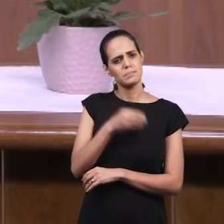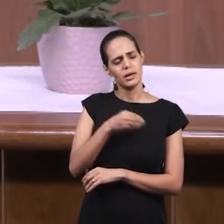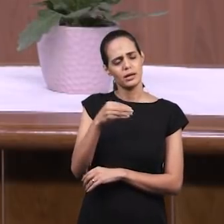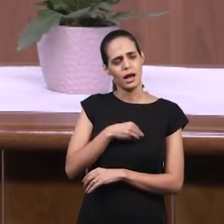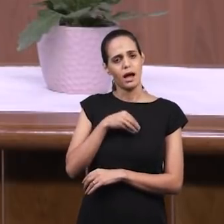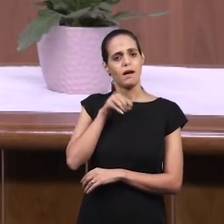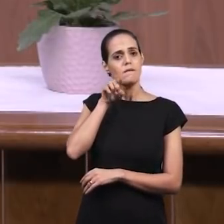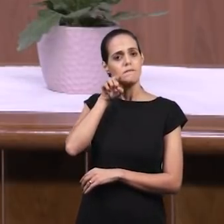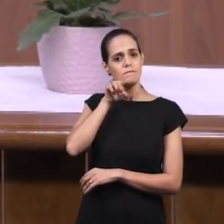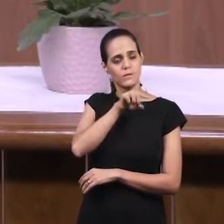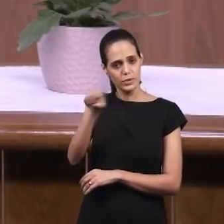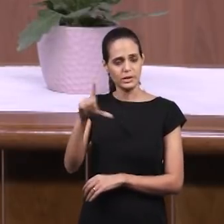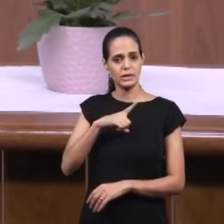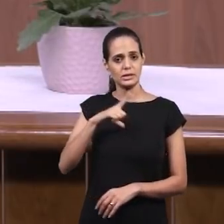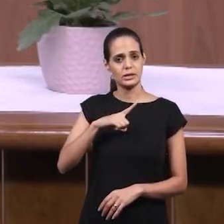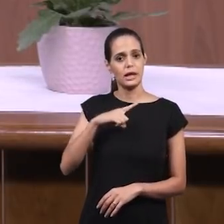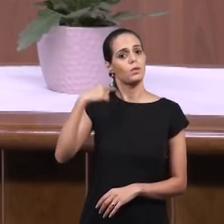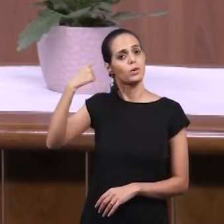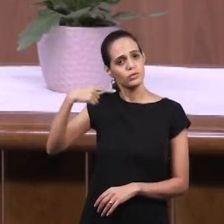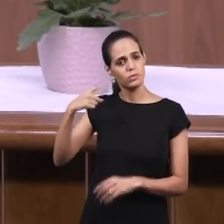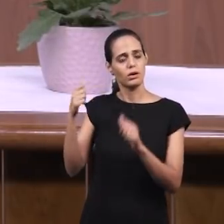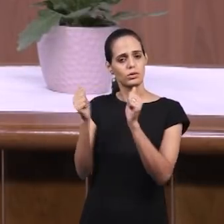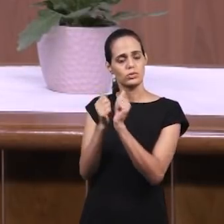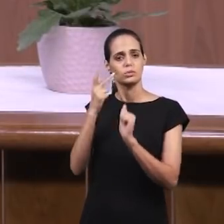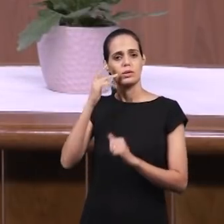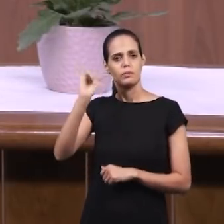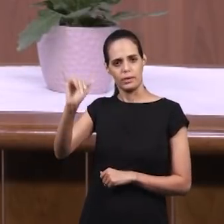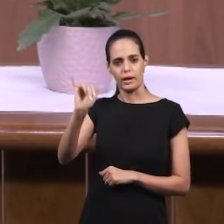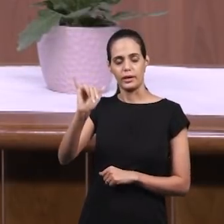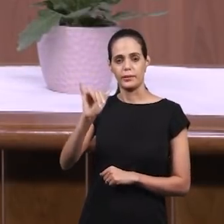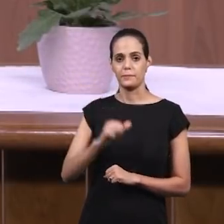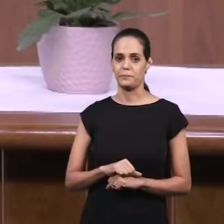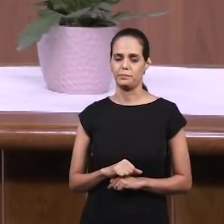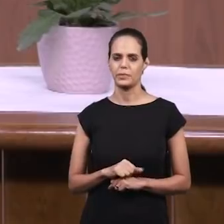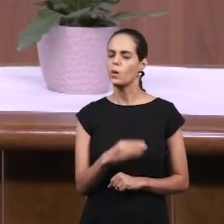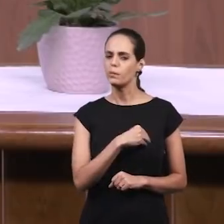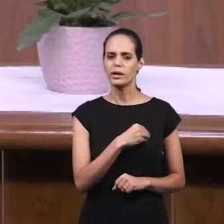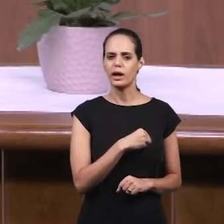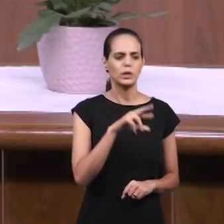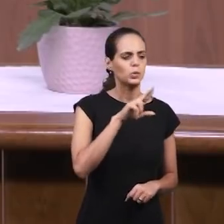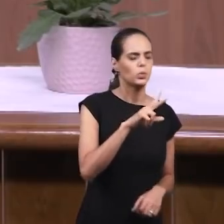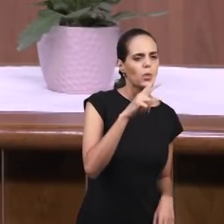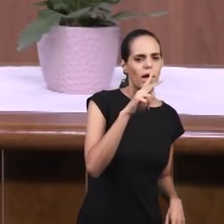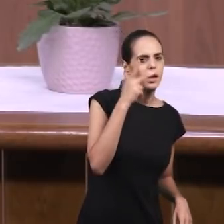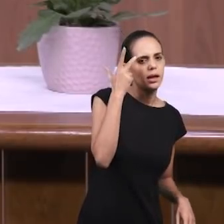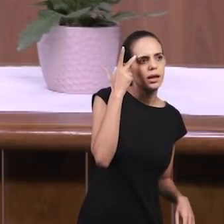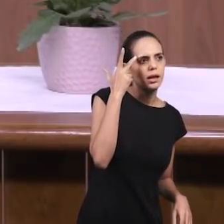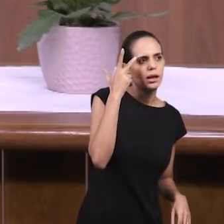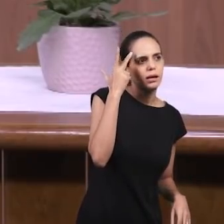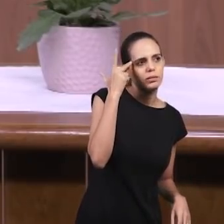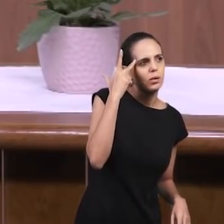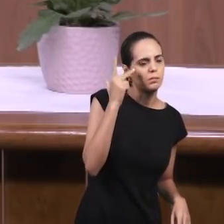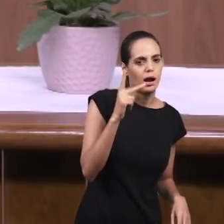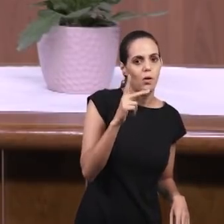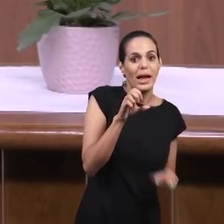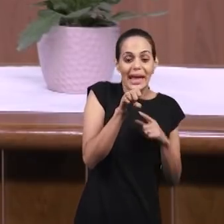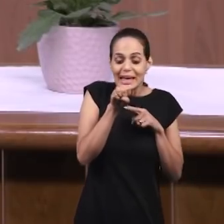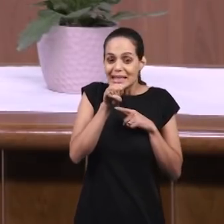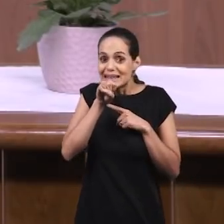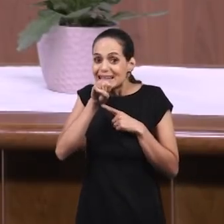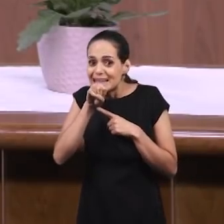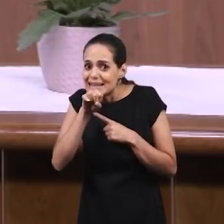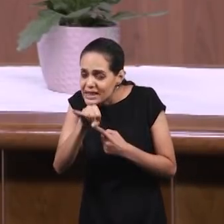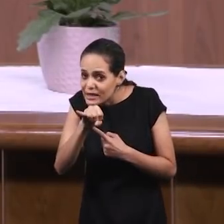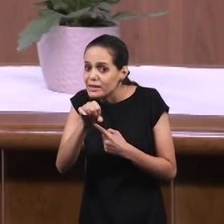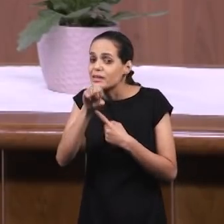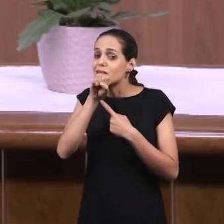tendes um advogado junto ao Pai. Quer dizer, o pecado não é coisa comum, é se acontecer. É um acidente no percurso.